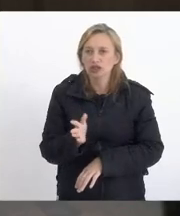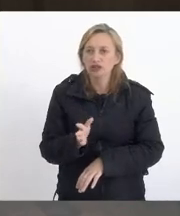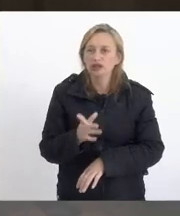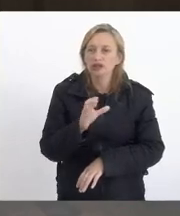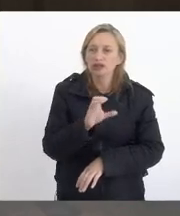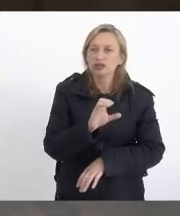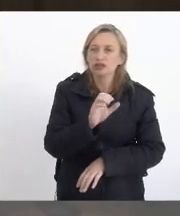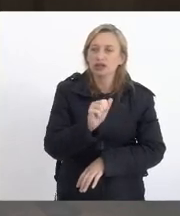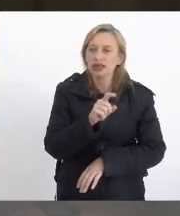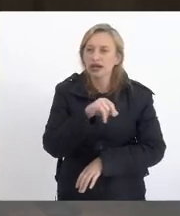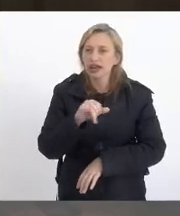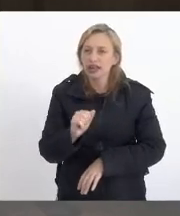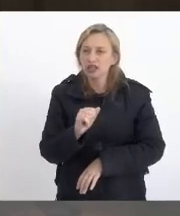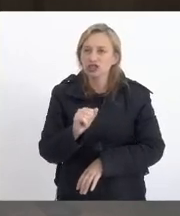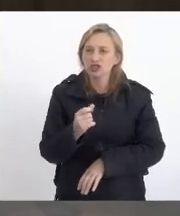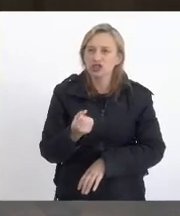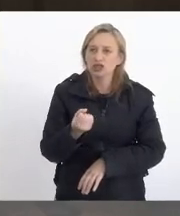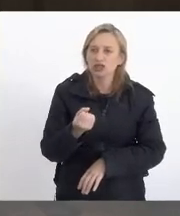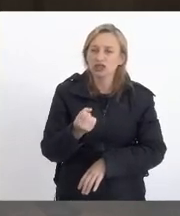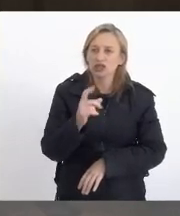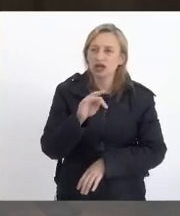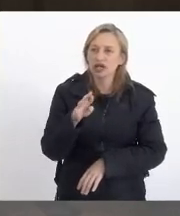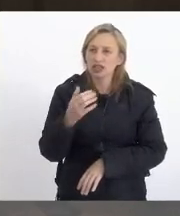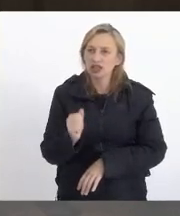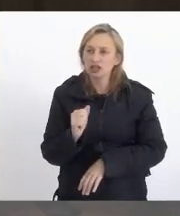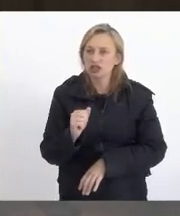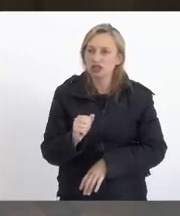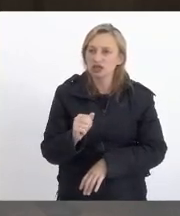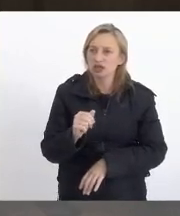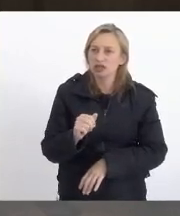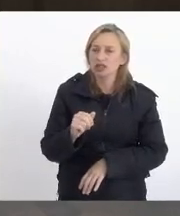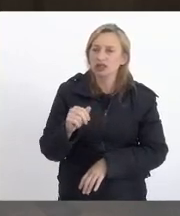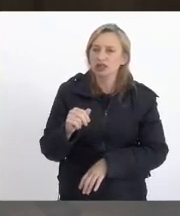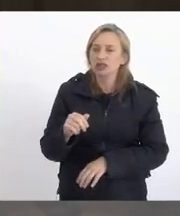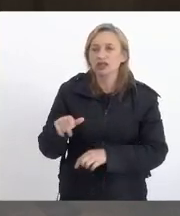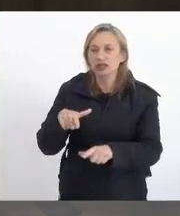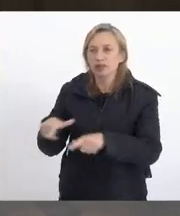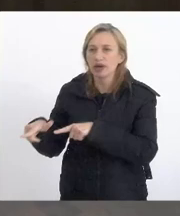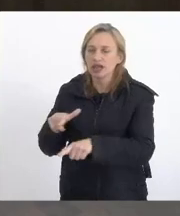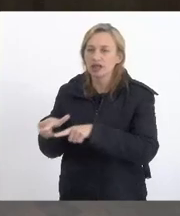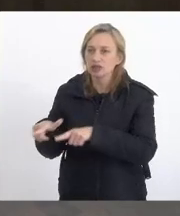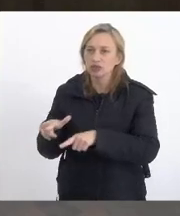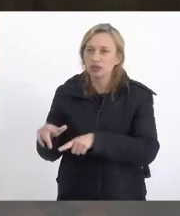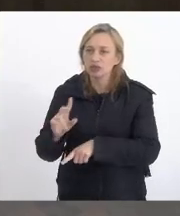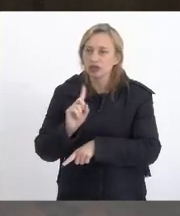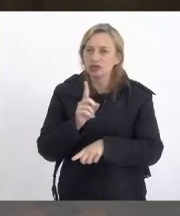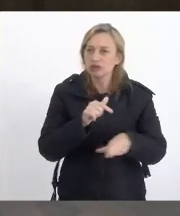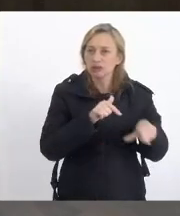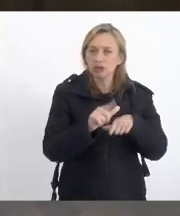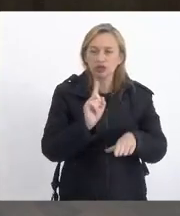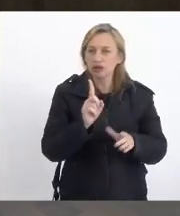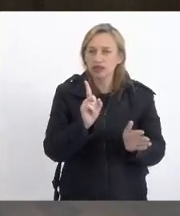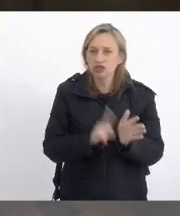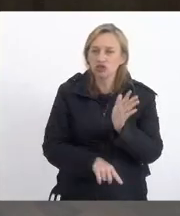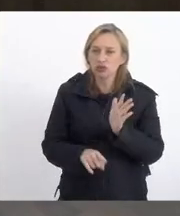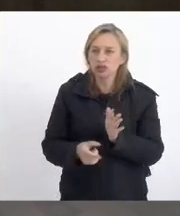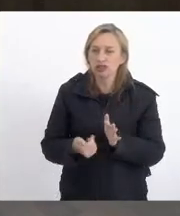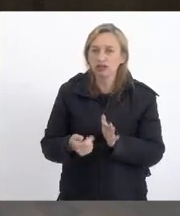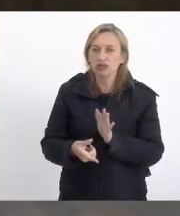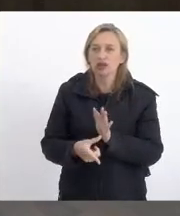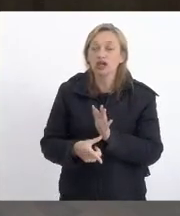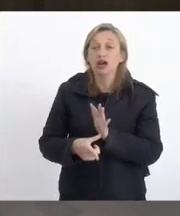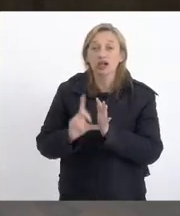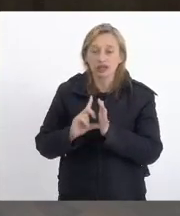caixa extra com inativos e pensionistas que não eram descontados anteriormente. Então, vai ser uma caixa ad